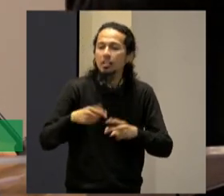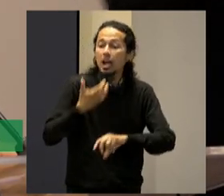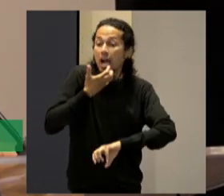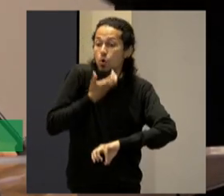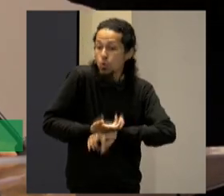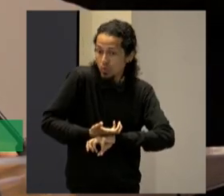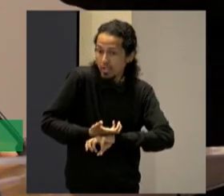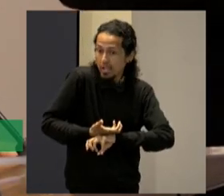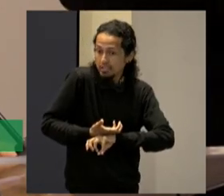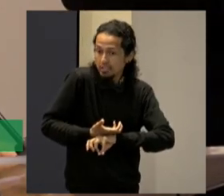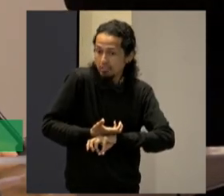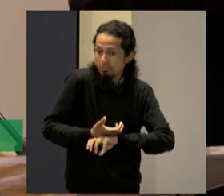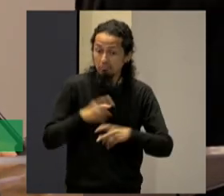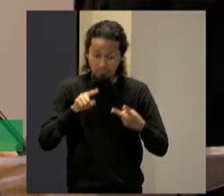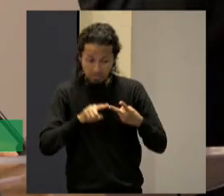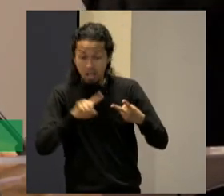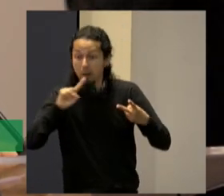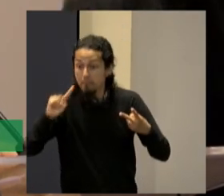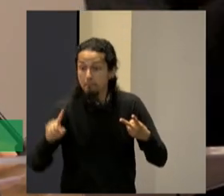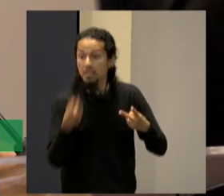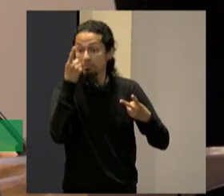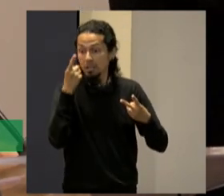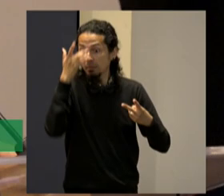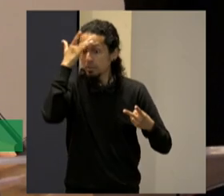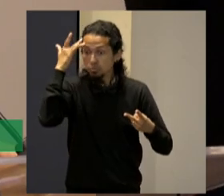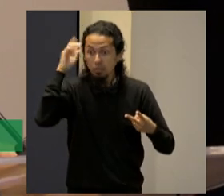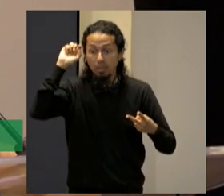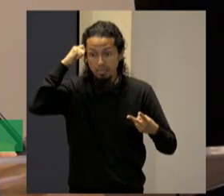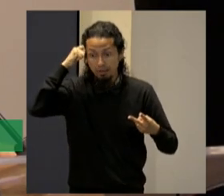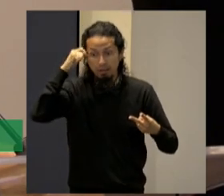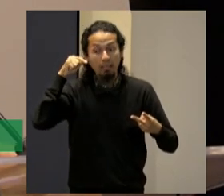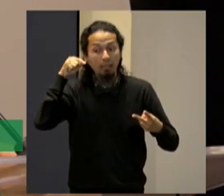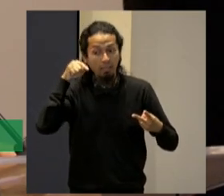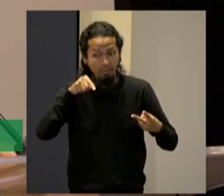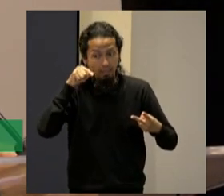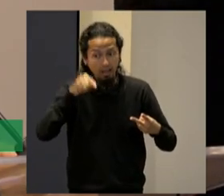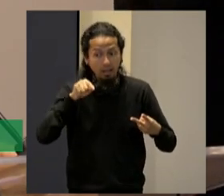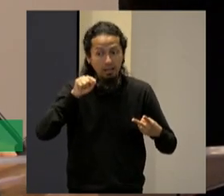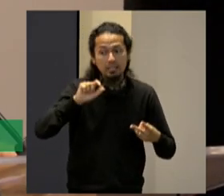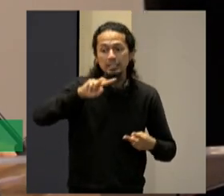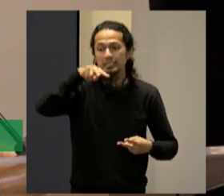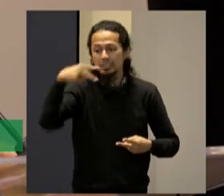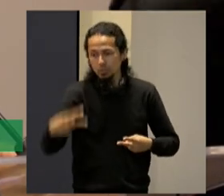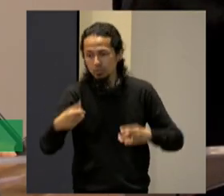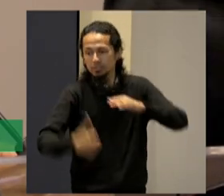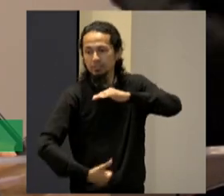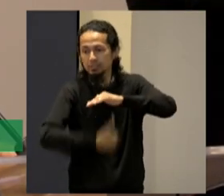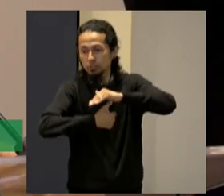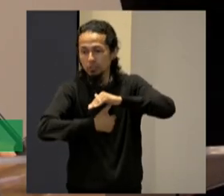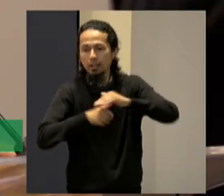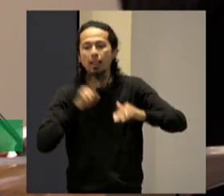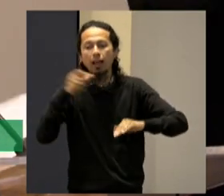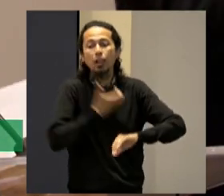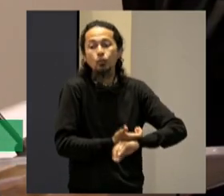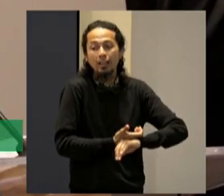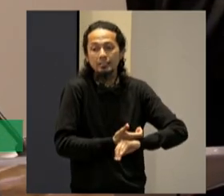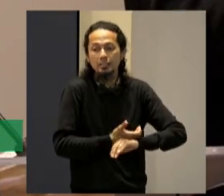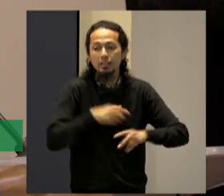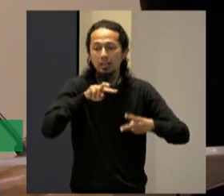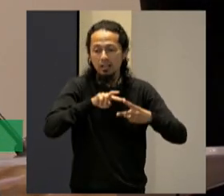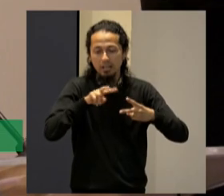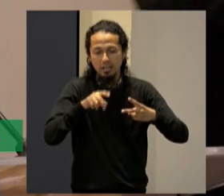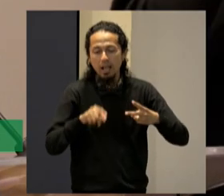Catarina, chegando a ser a primeira pessoa negra a ocupar uma vice-reitoria na UDESC. Quero saudar, então,